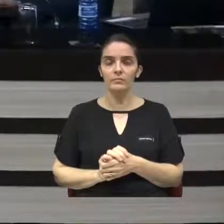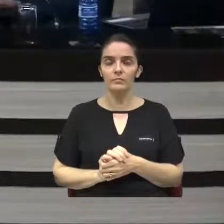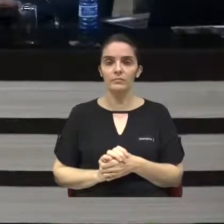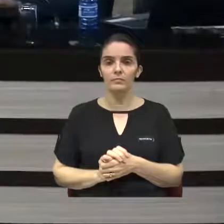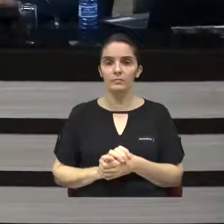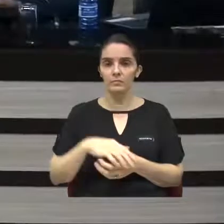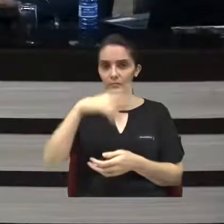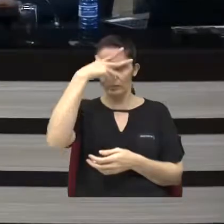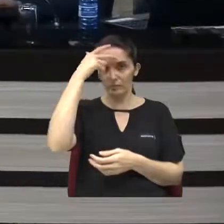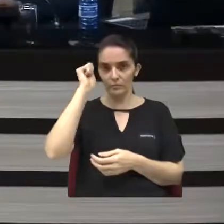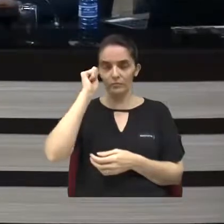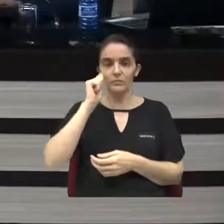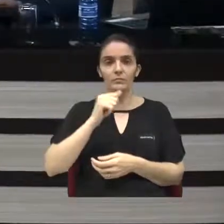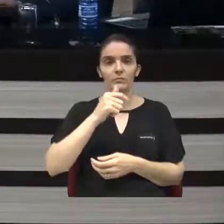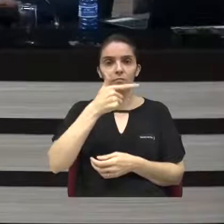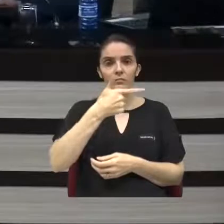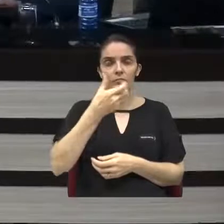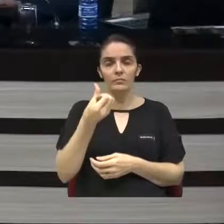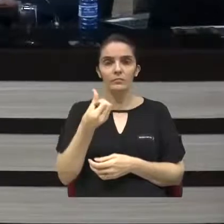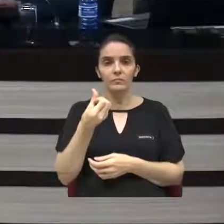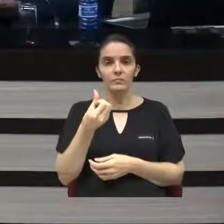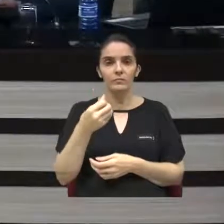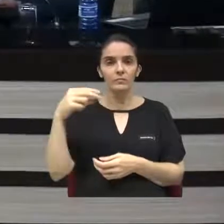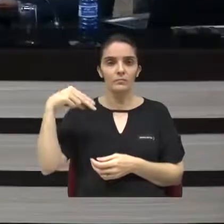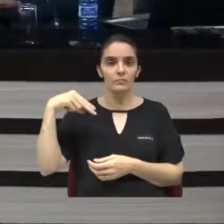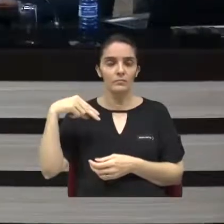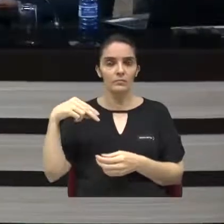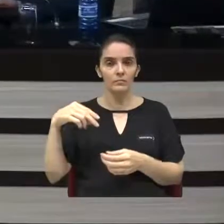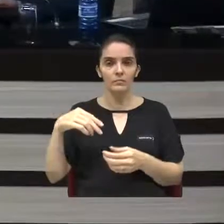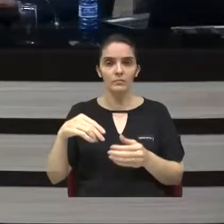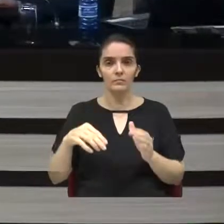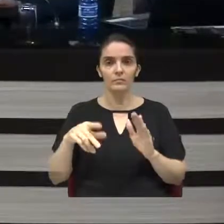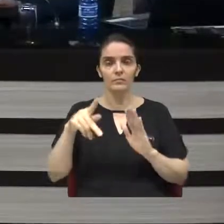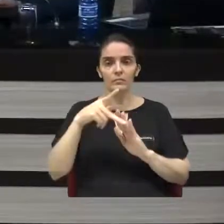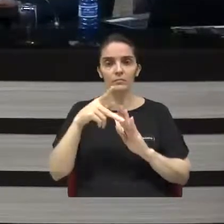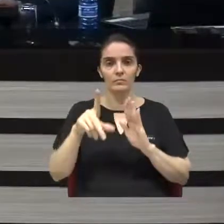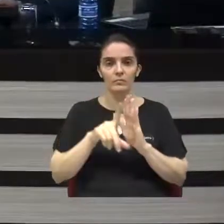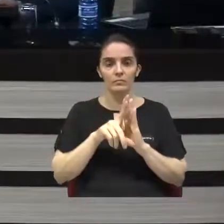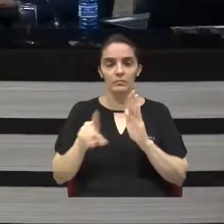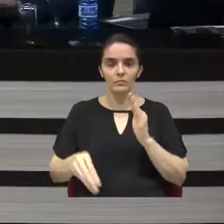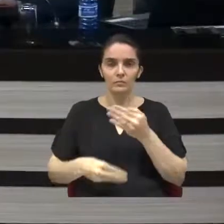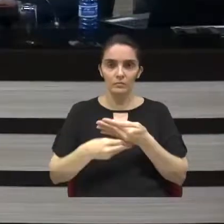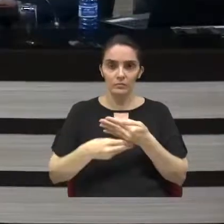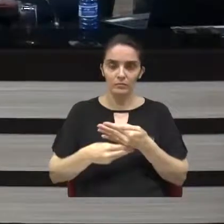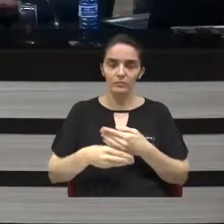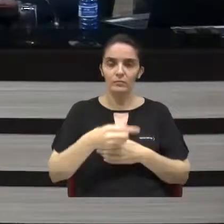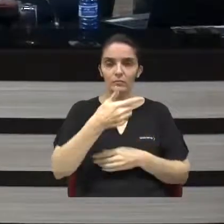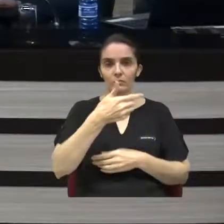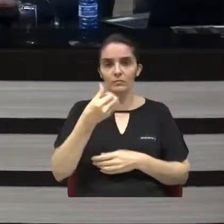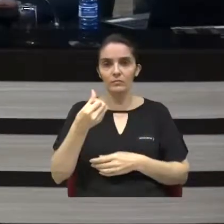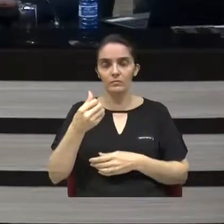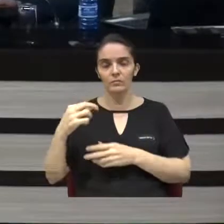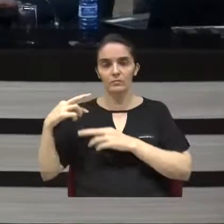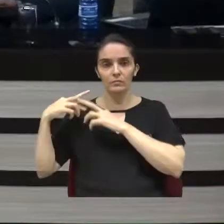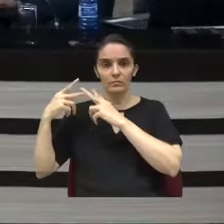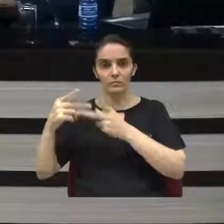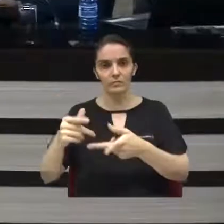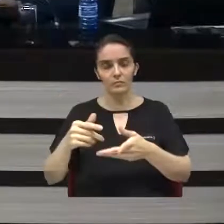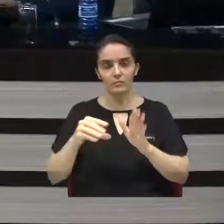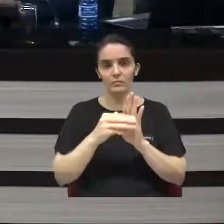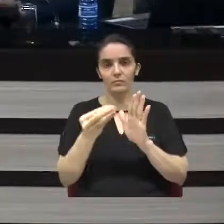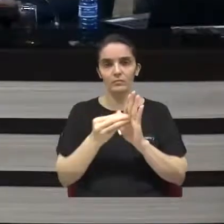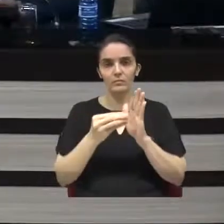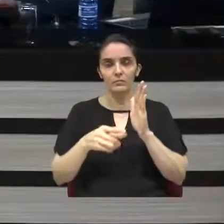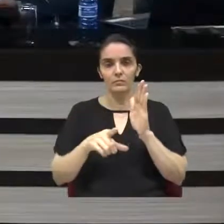dia 26/11/2018, projeto de lei complementar número 26/2018, que altera dispositivos da